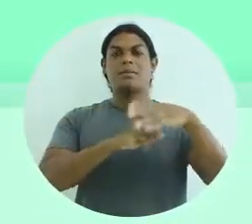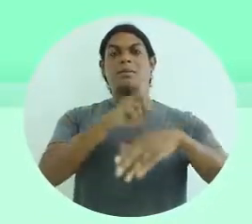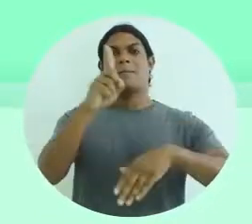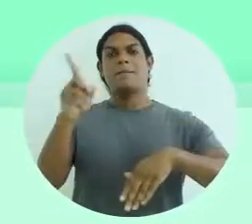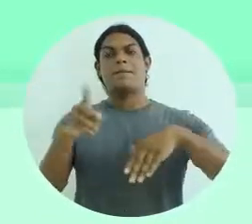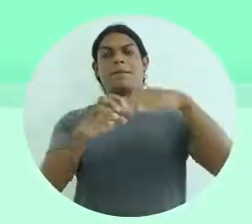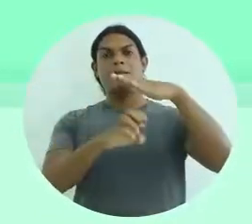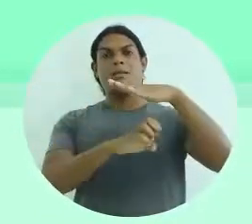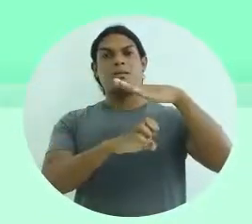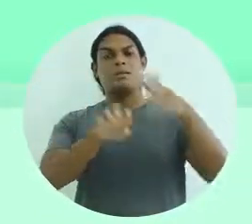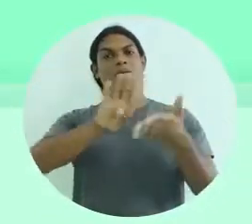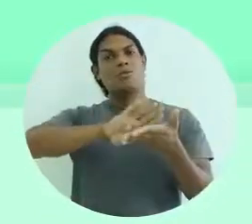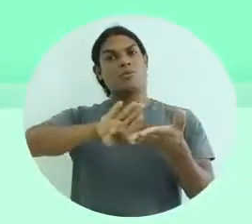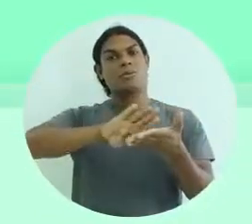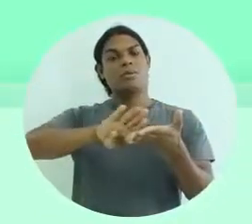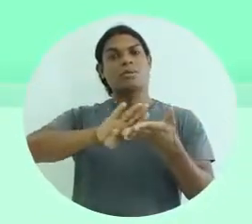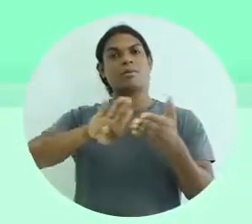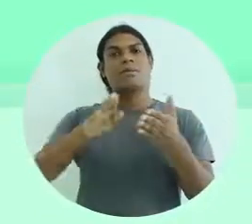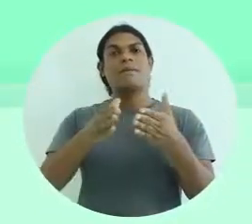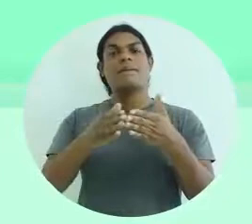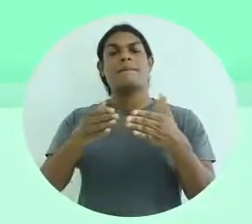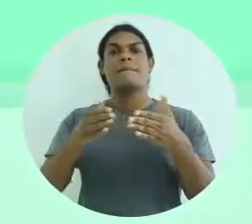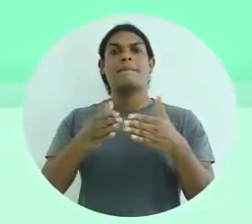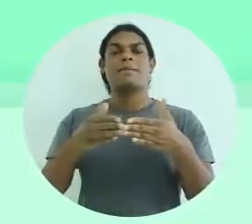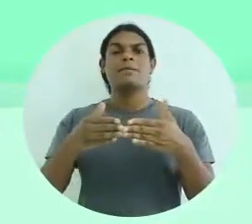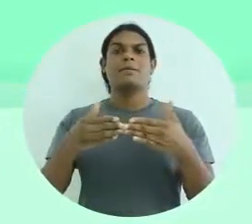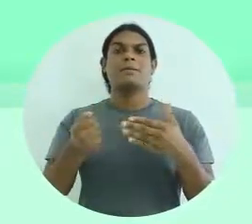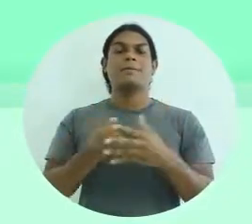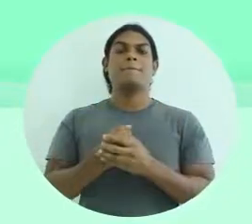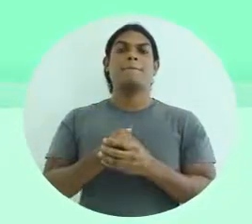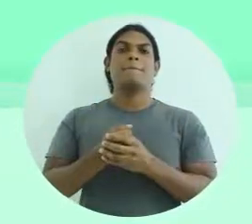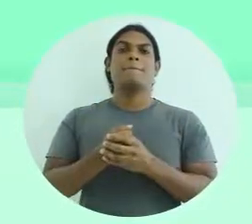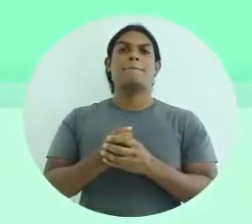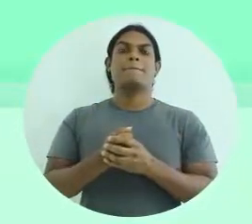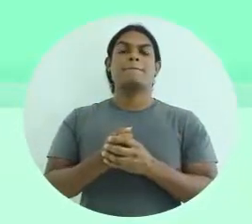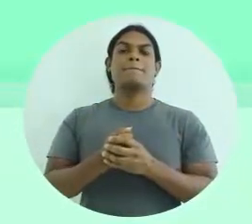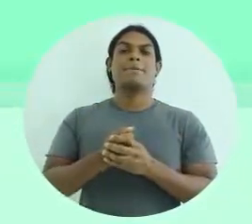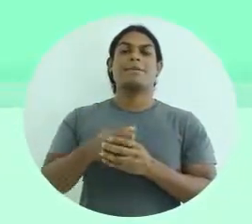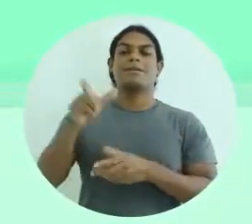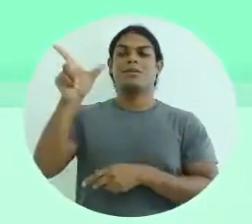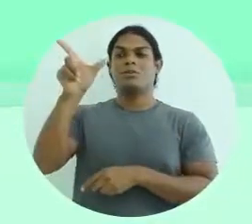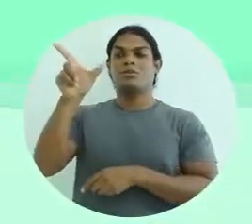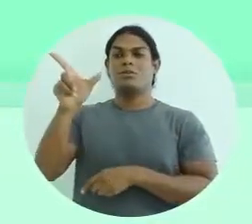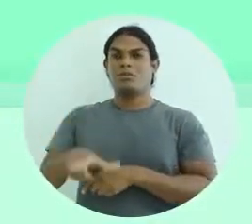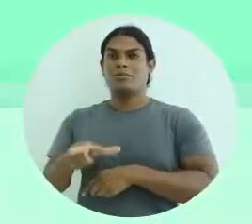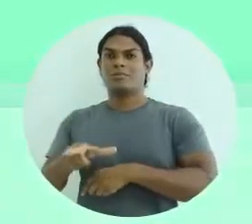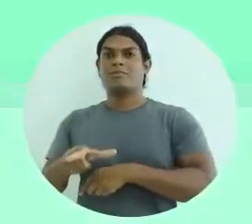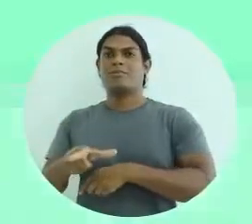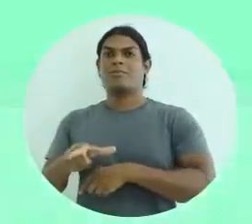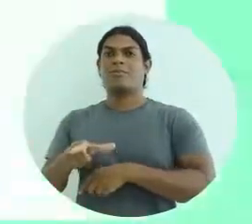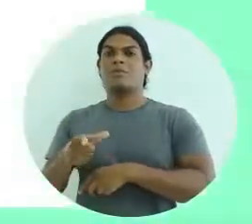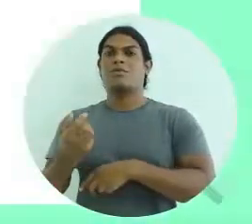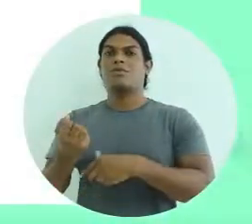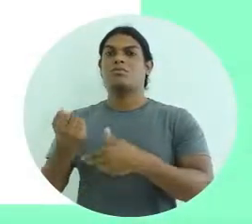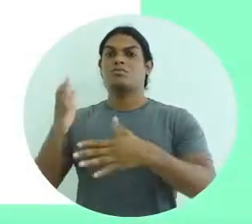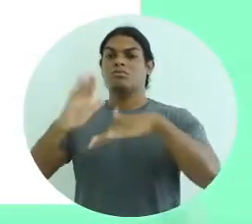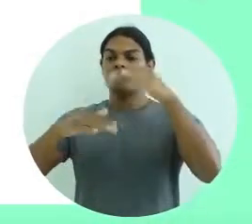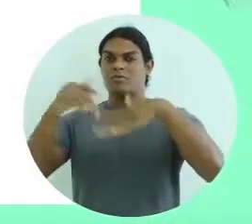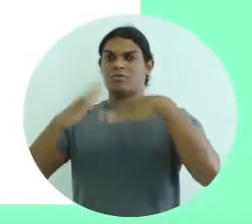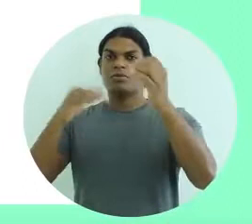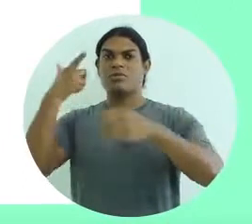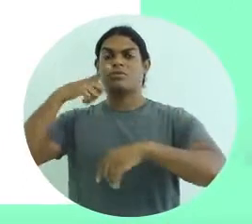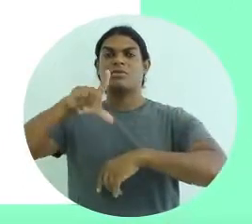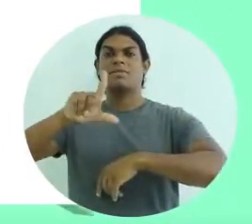BNDES, solicitar esse financiamento para que o produtor consiga ter recursos para produzir esse produto que posteriormente vai ser exportado. Temos